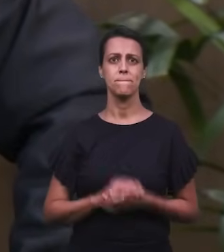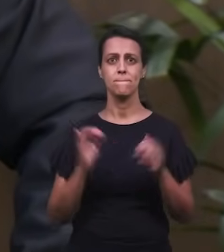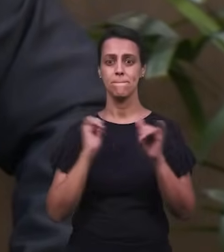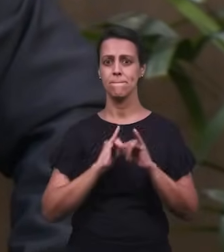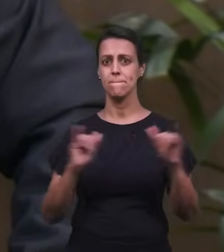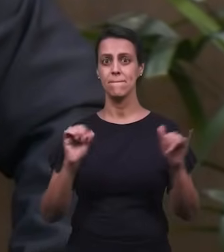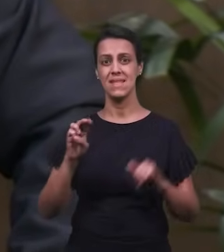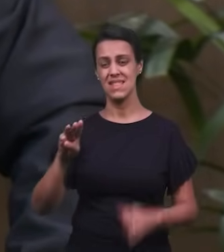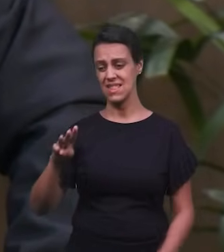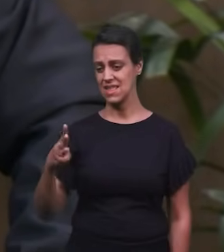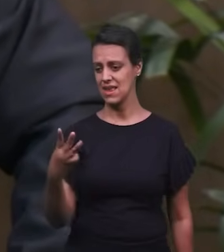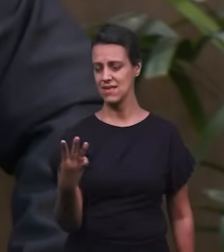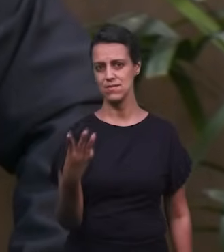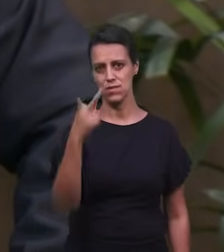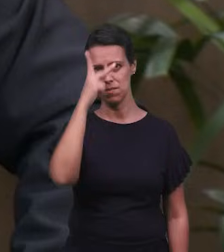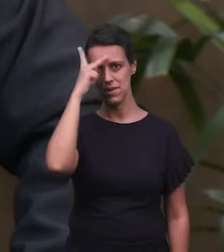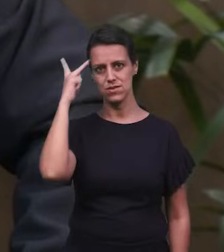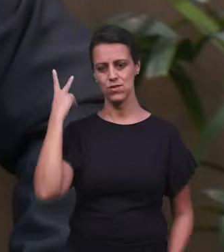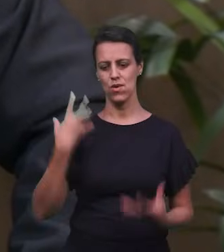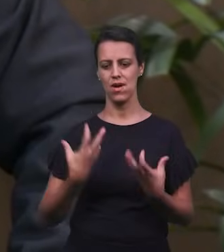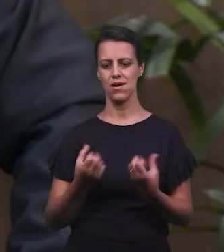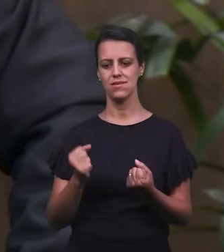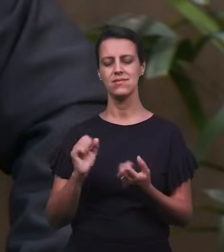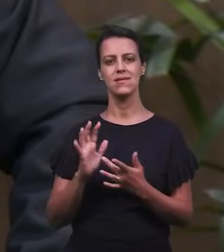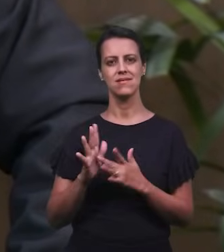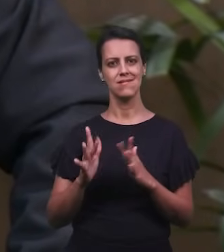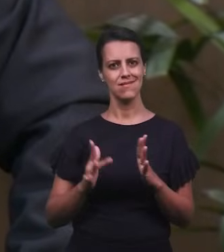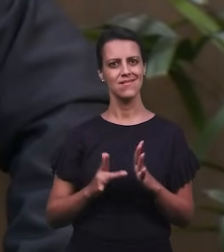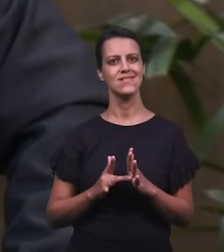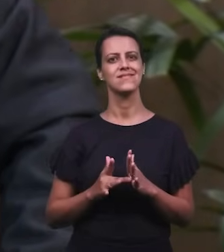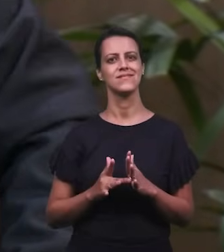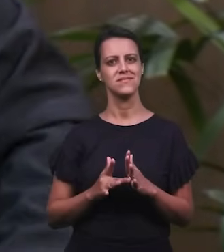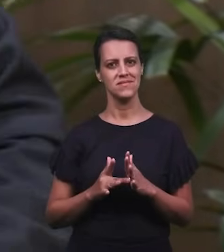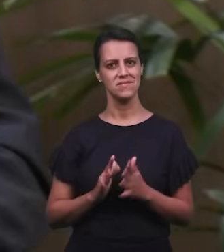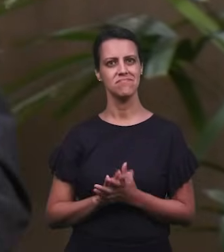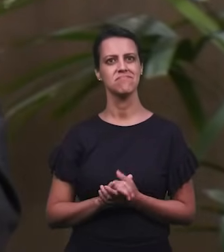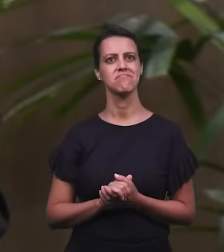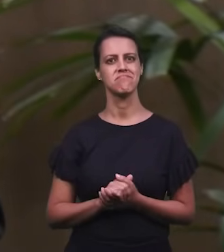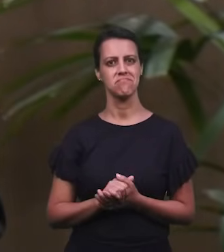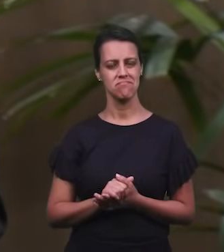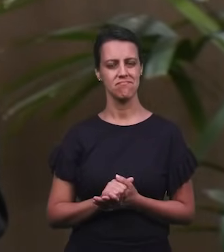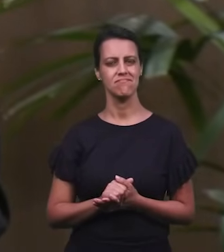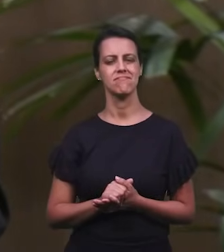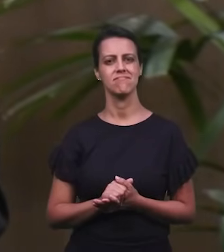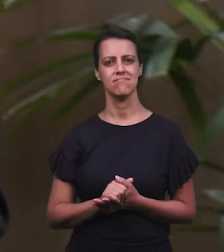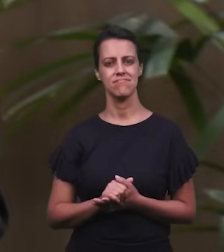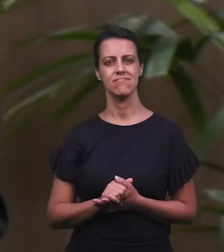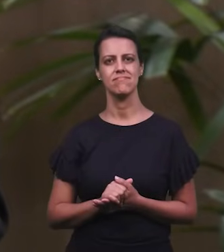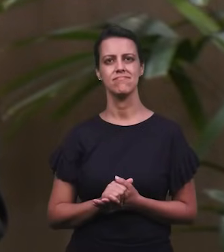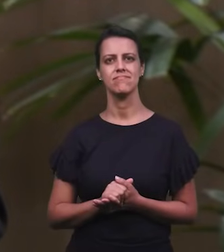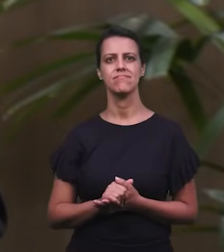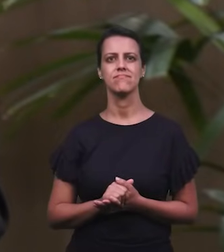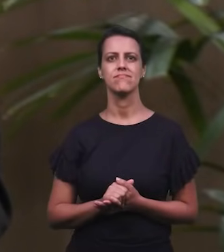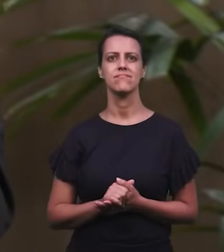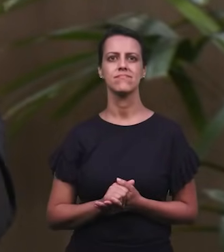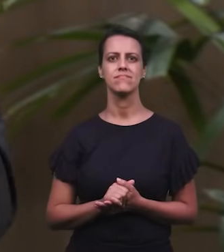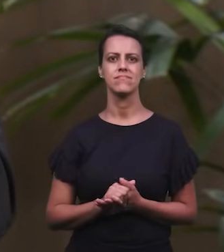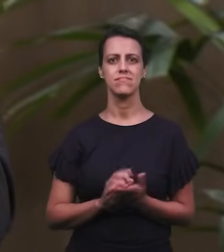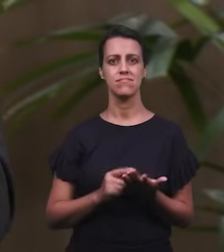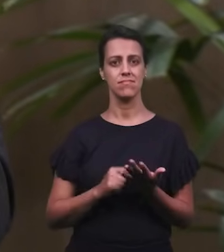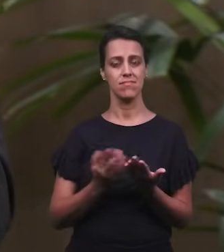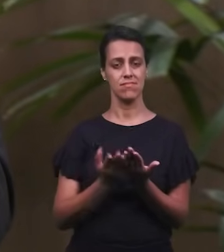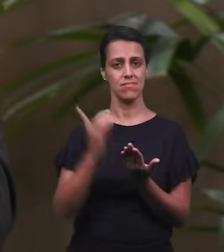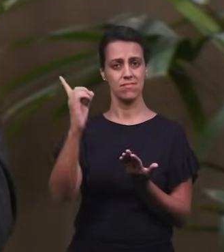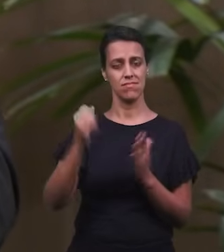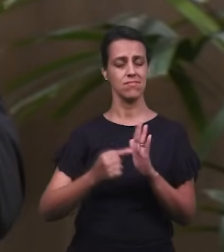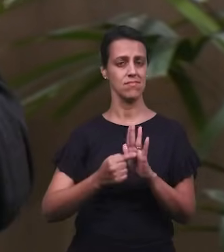e que quase 3.000 almas se converteram, né? Pedro pondo-se em pé, Atos capítulo 2, verso 14, registra isso, levantou